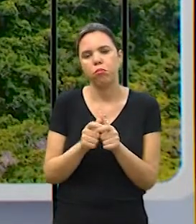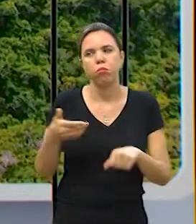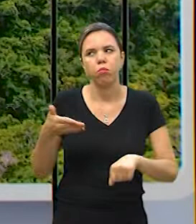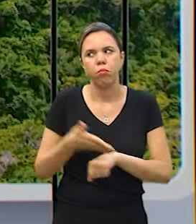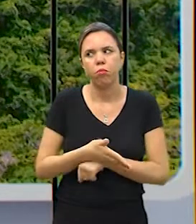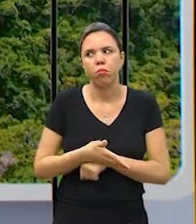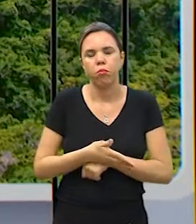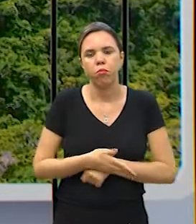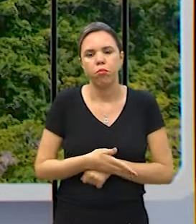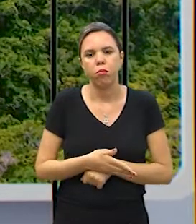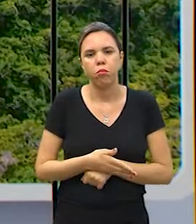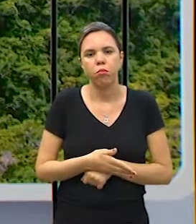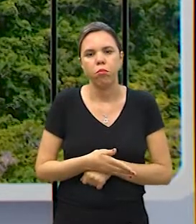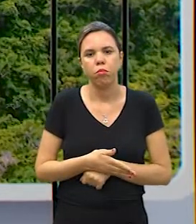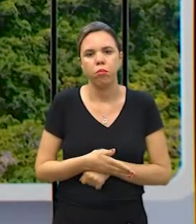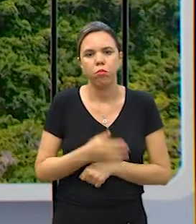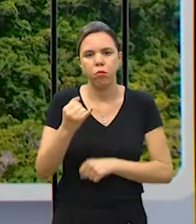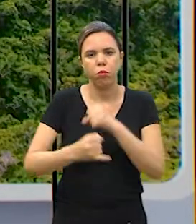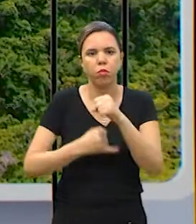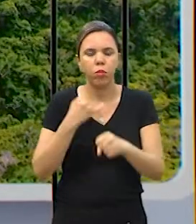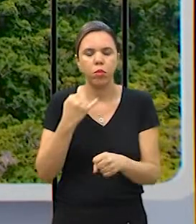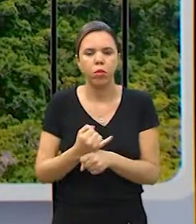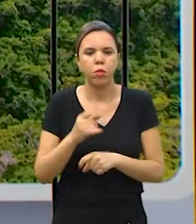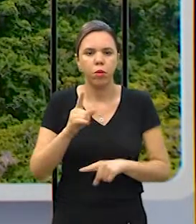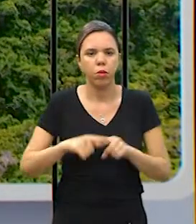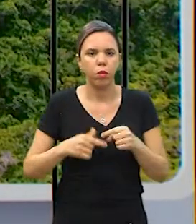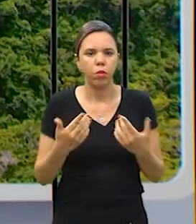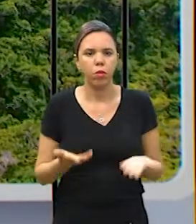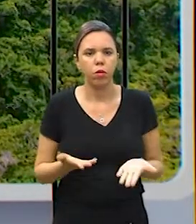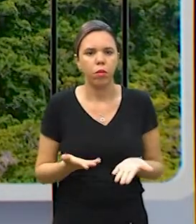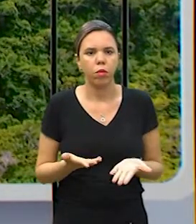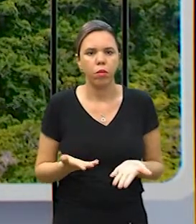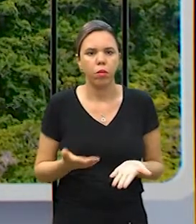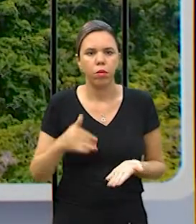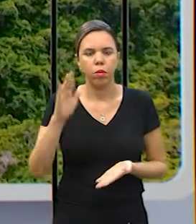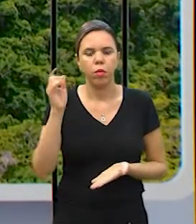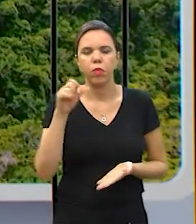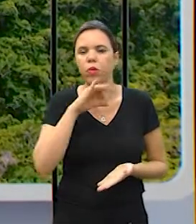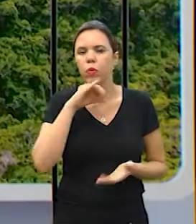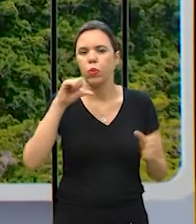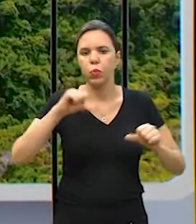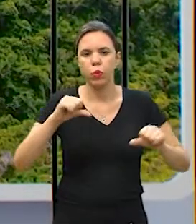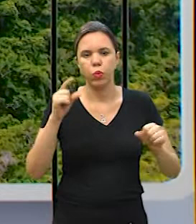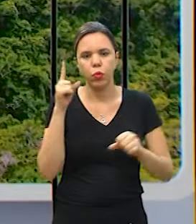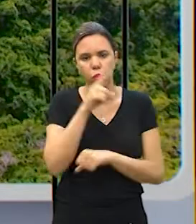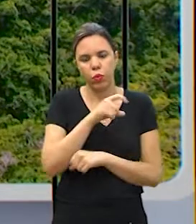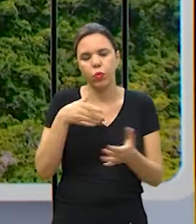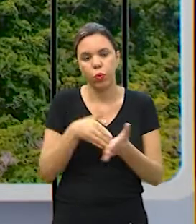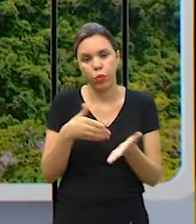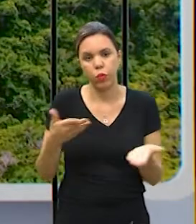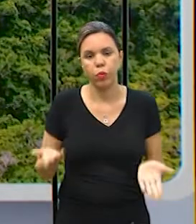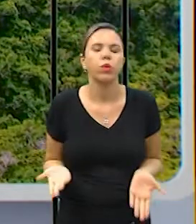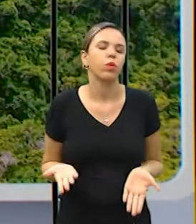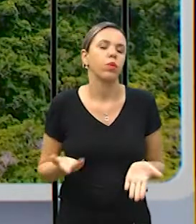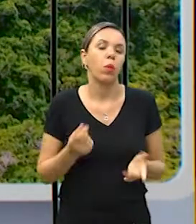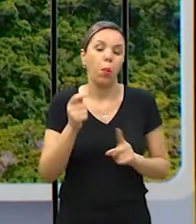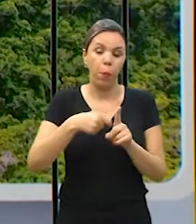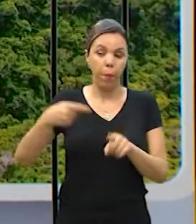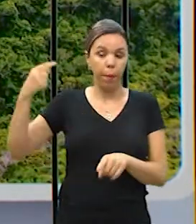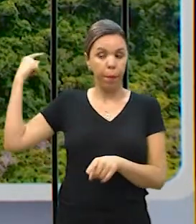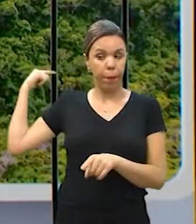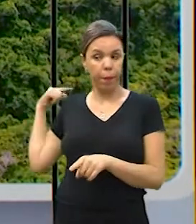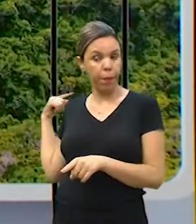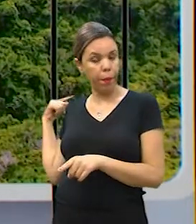o acesso à internet e a equipamentos é ainda mais precário. E há um